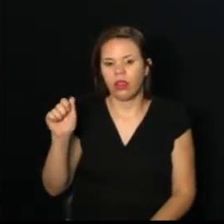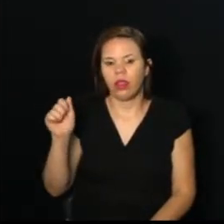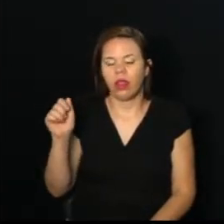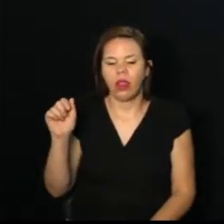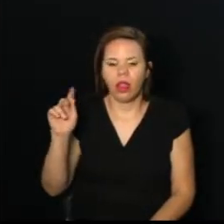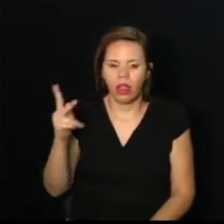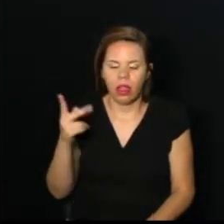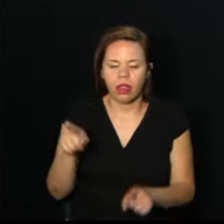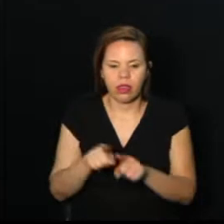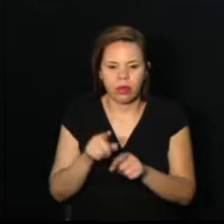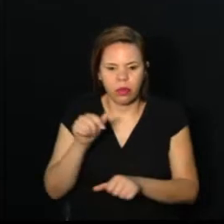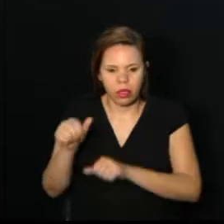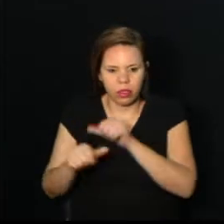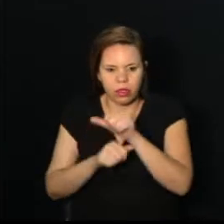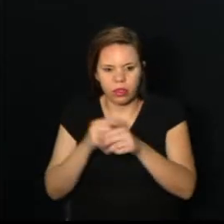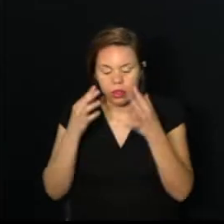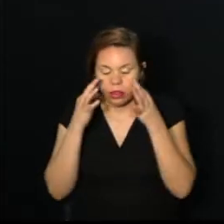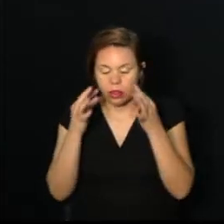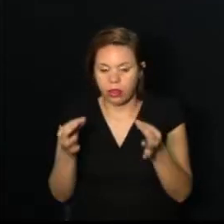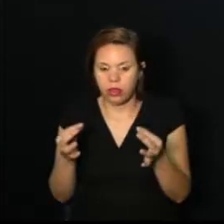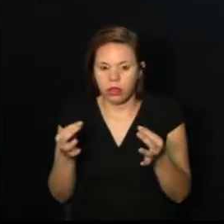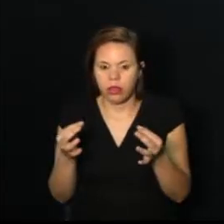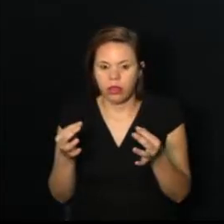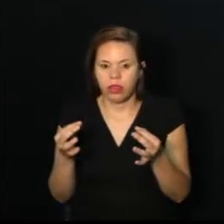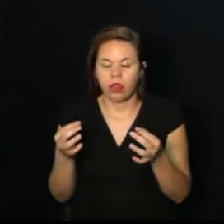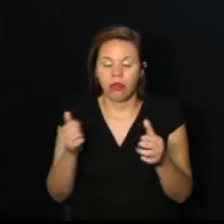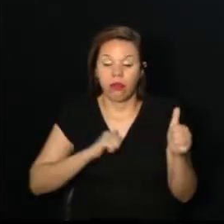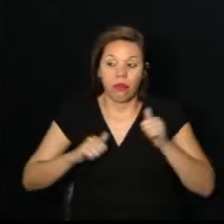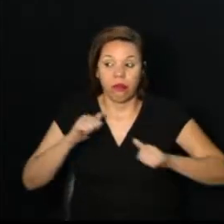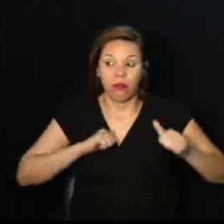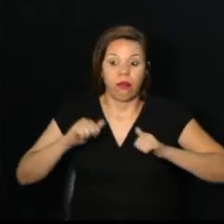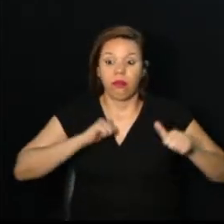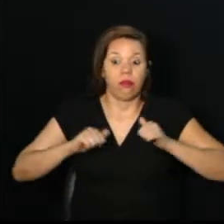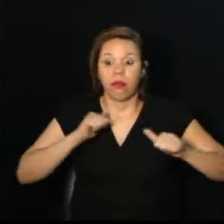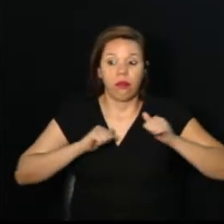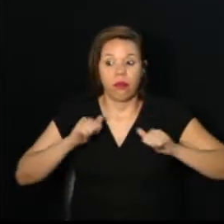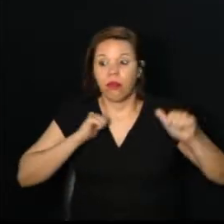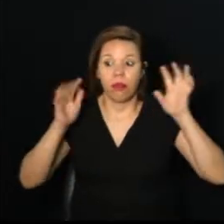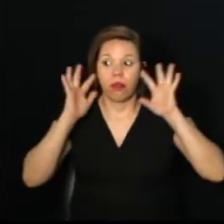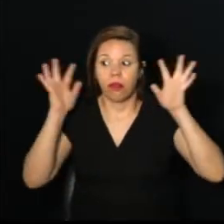de atenção com ou sem hiperatividade.